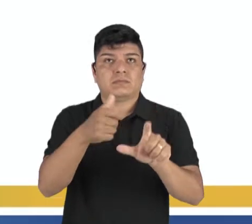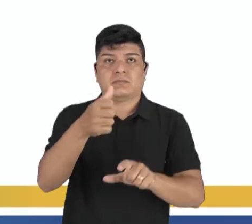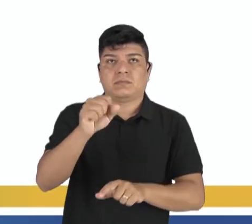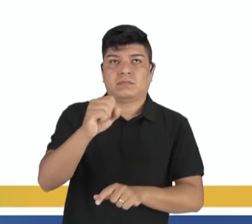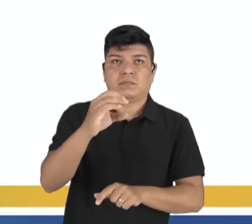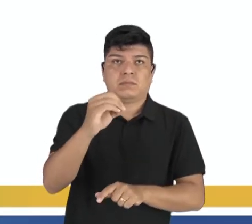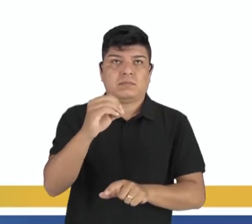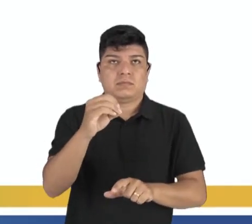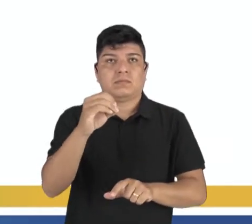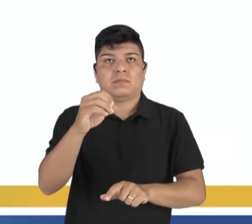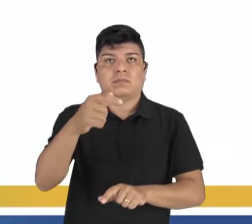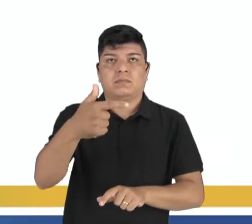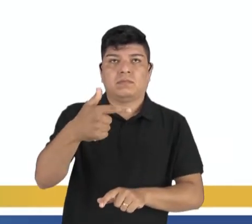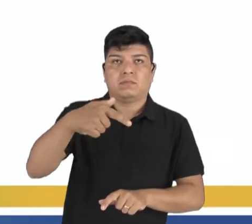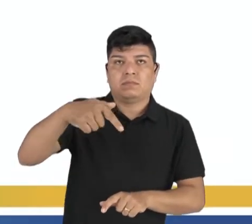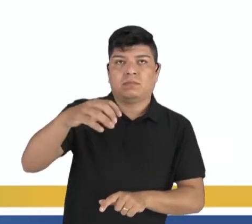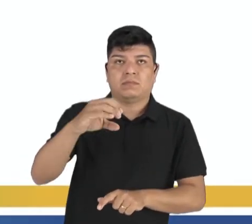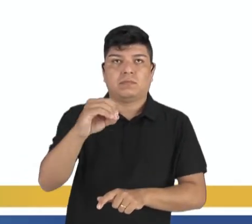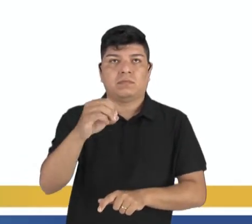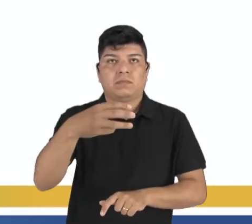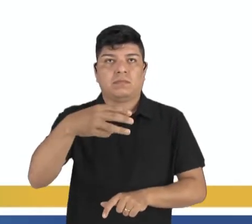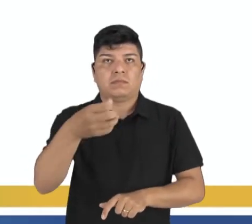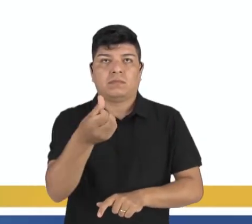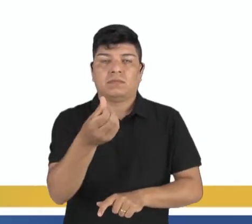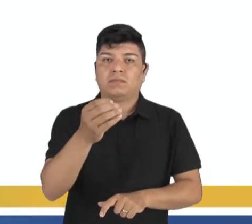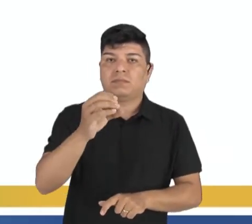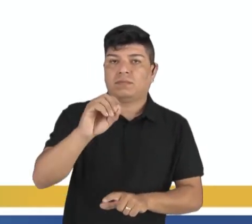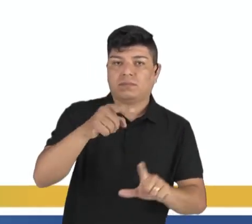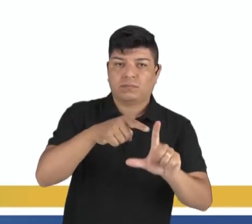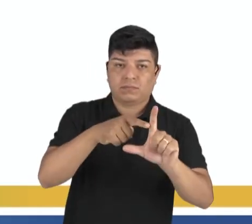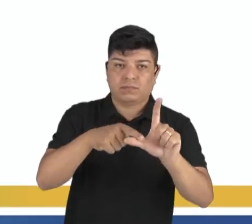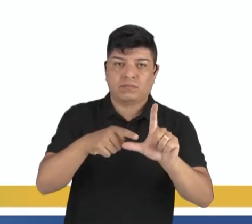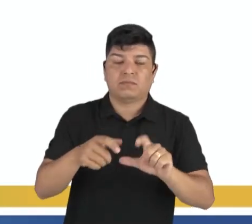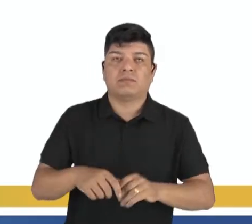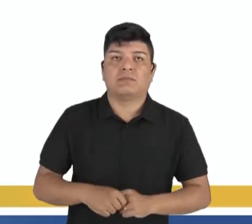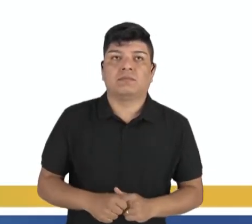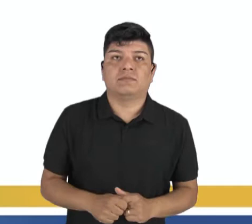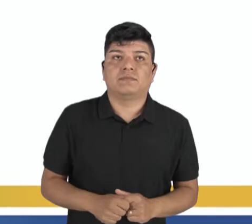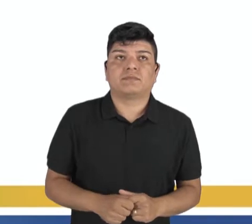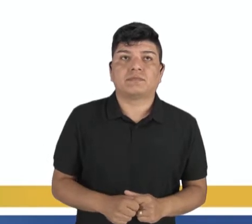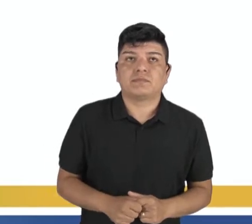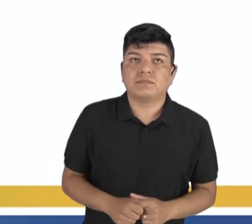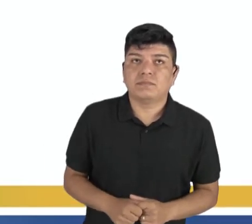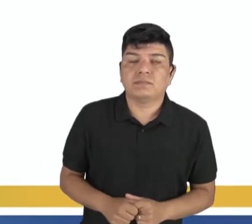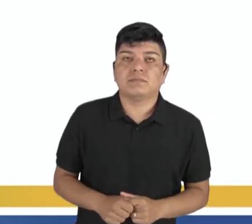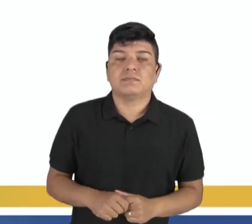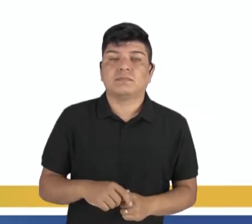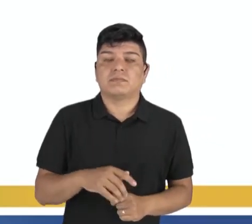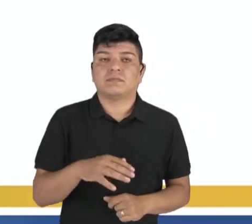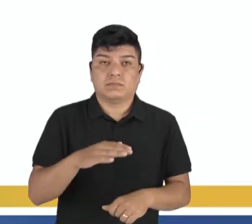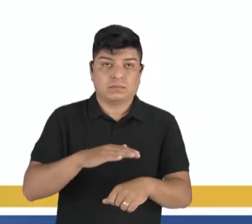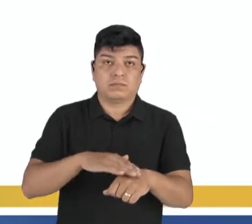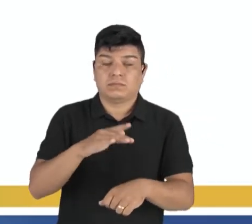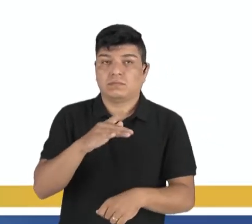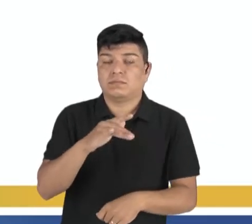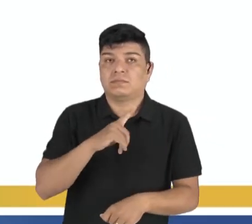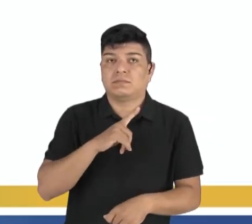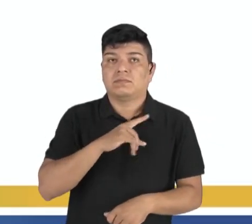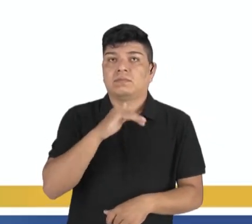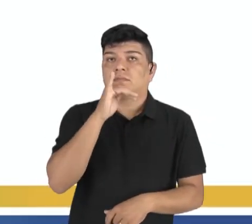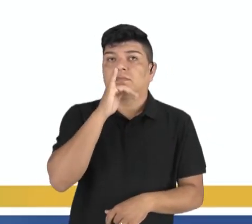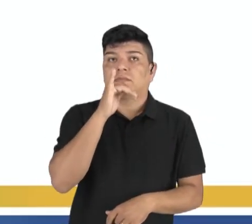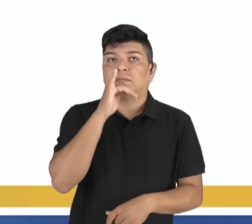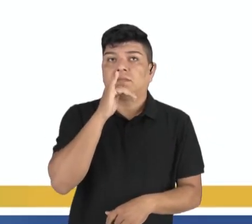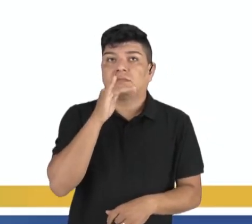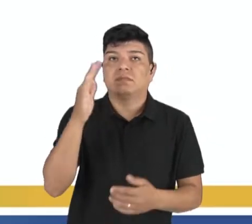180 270 e 360 graus C e Aqui nós temos mais exemplos